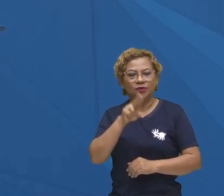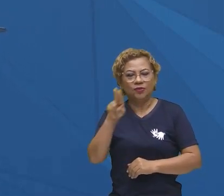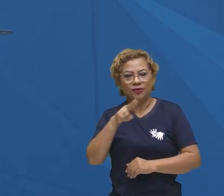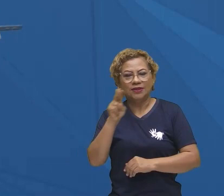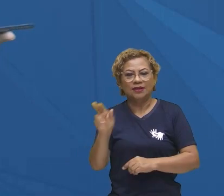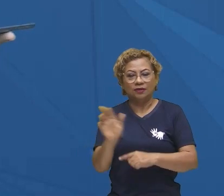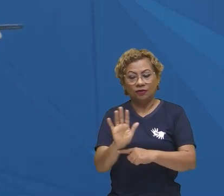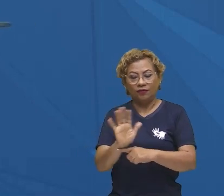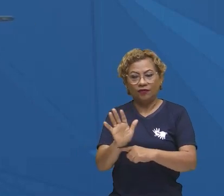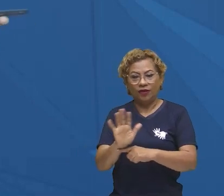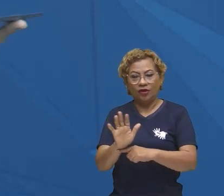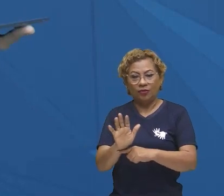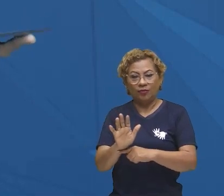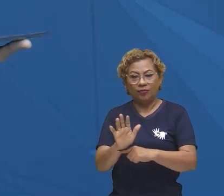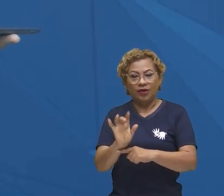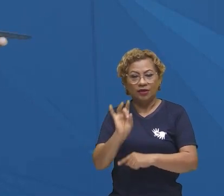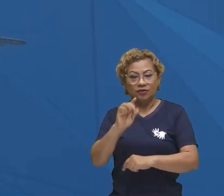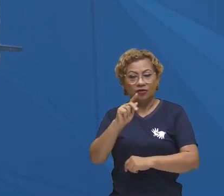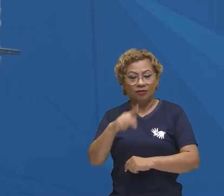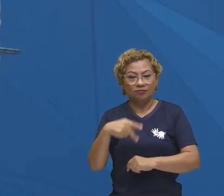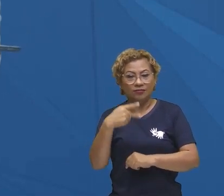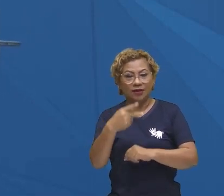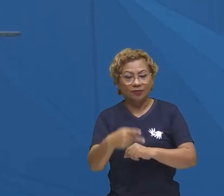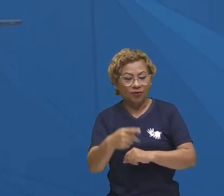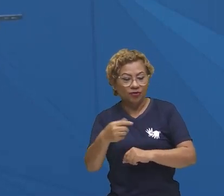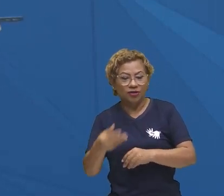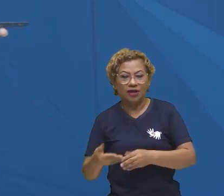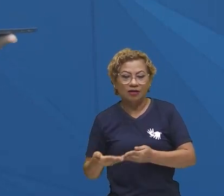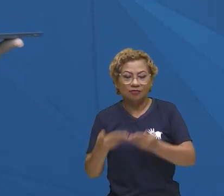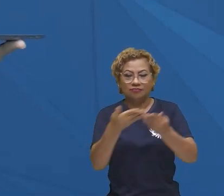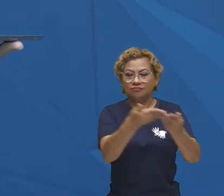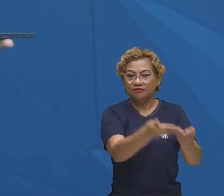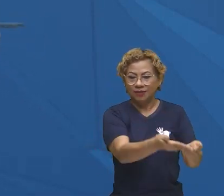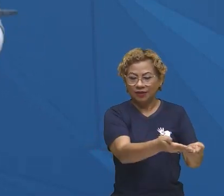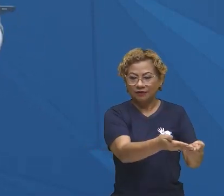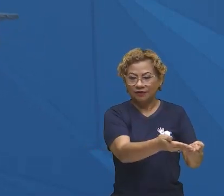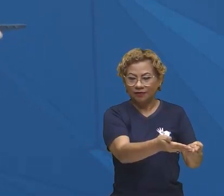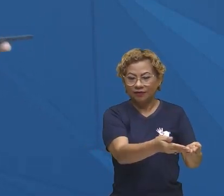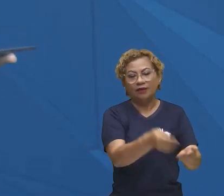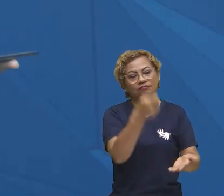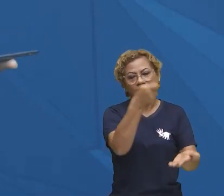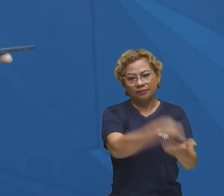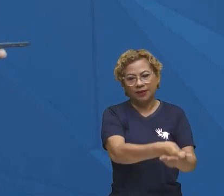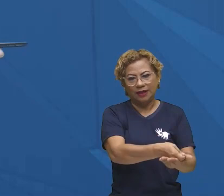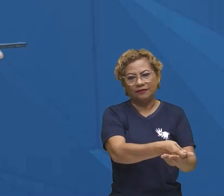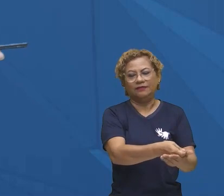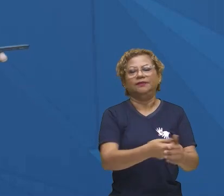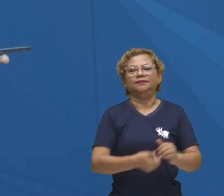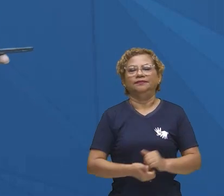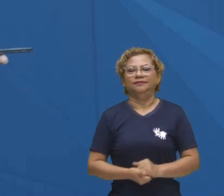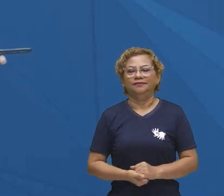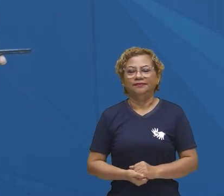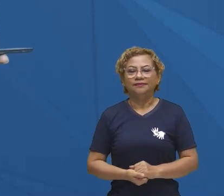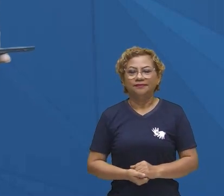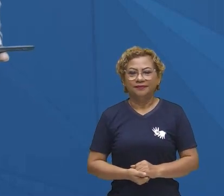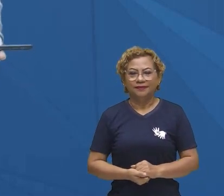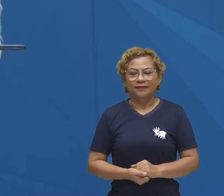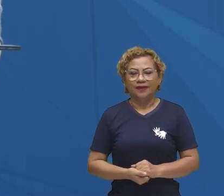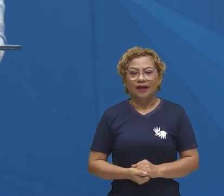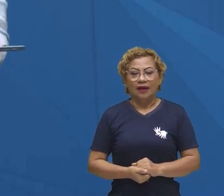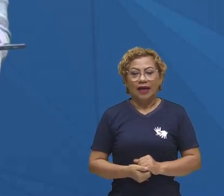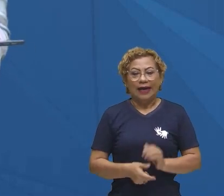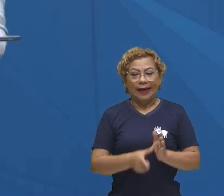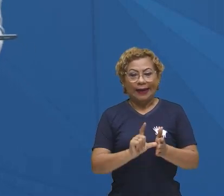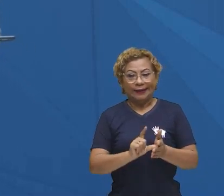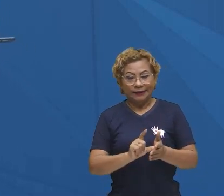o filme. Então aqueles lançamentos que acabavam de sair do cinema e tudo tá, não tava lá, era difícil, você tinha que fazer reserva, tinha